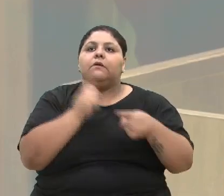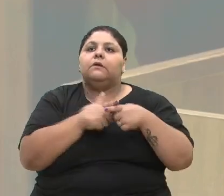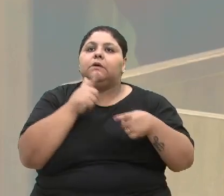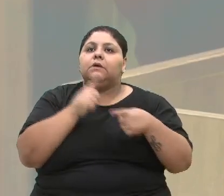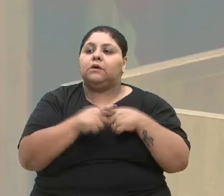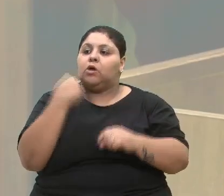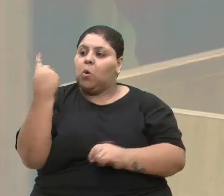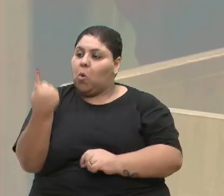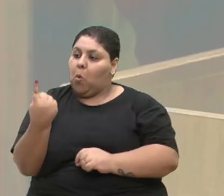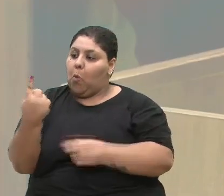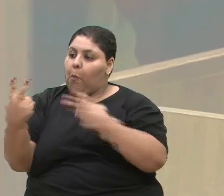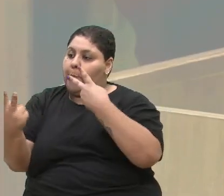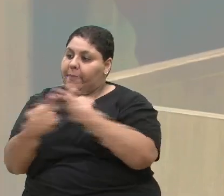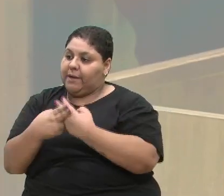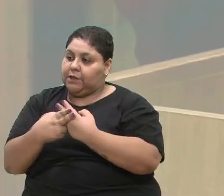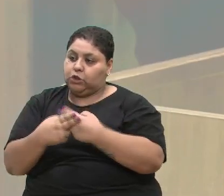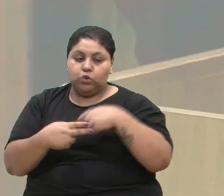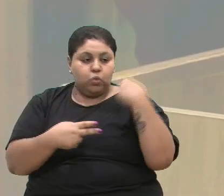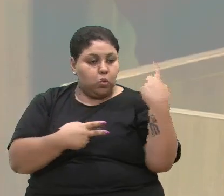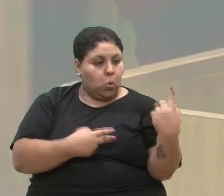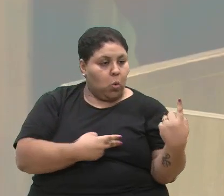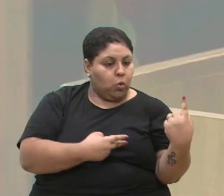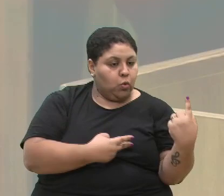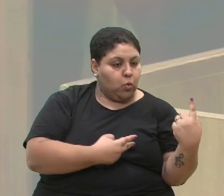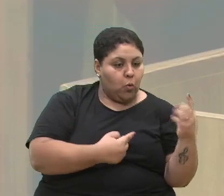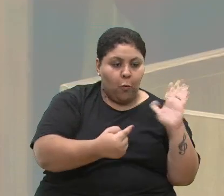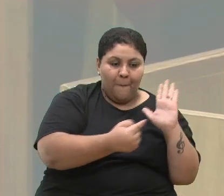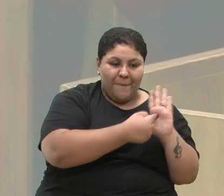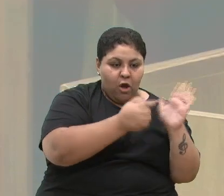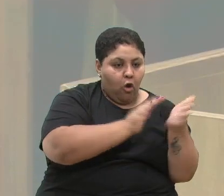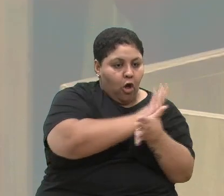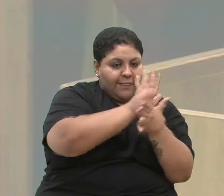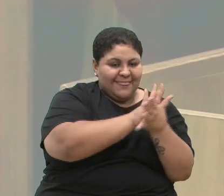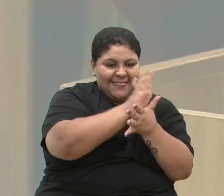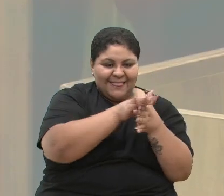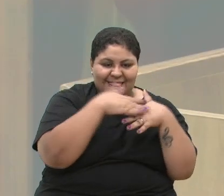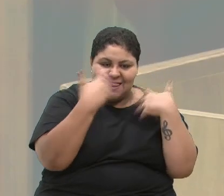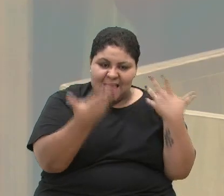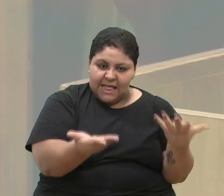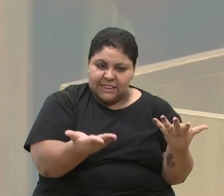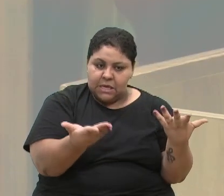um vai preso e o outro nem sequer BO faz?